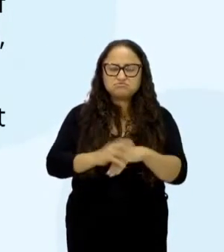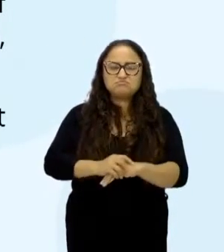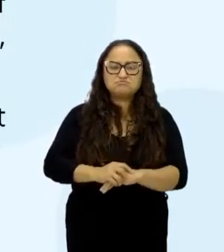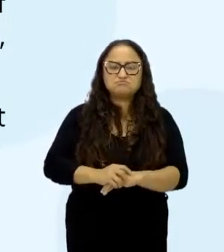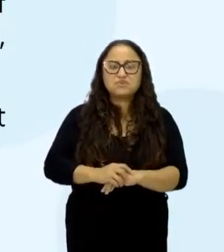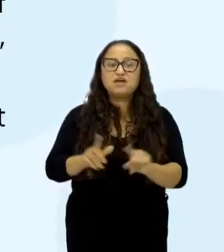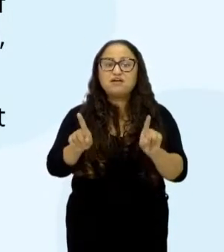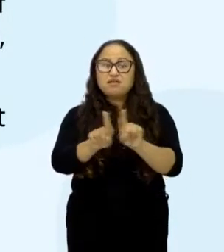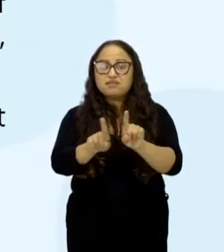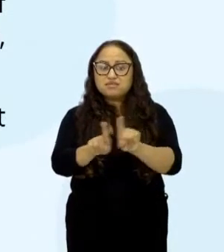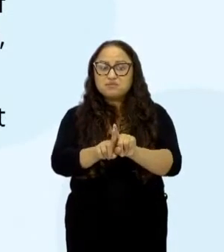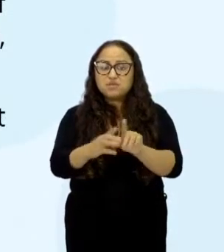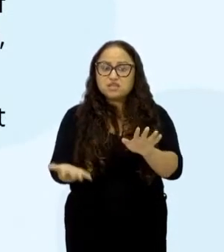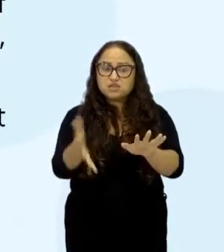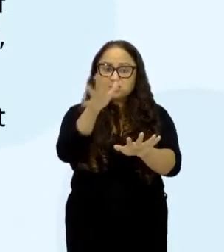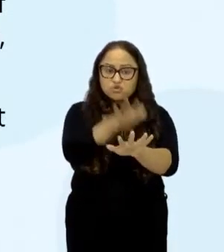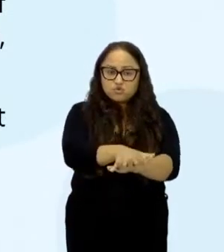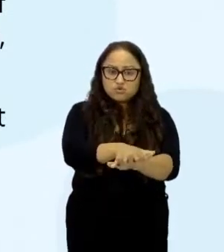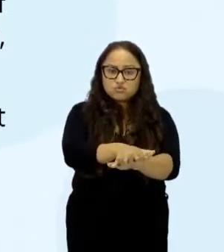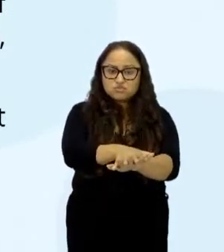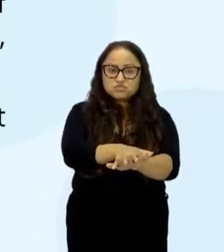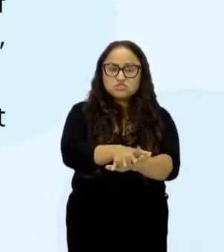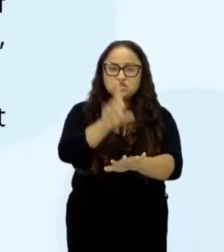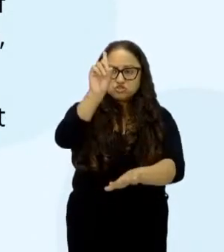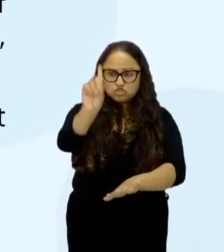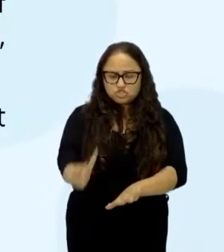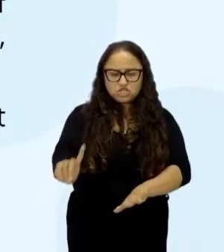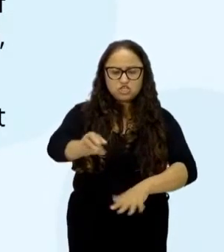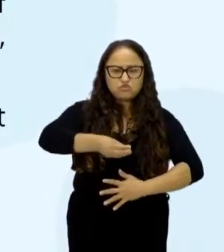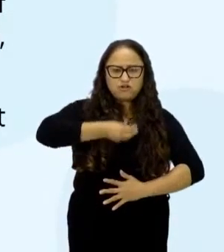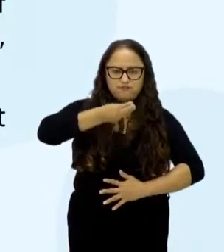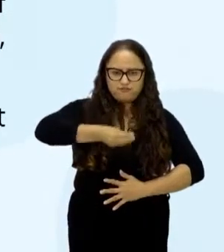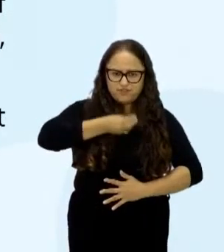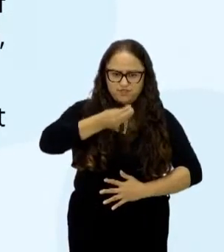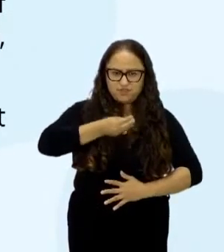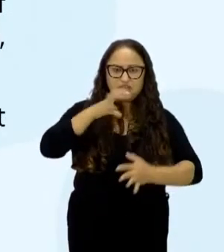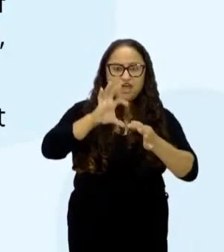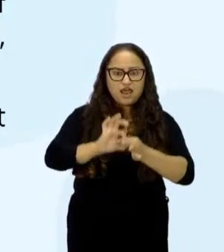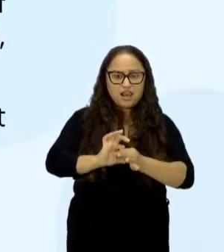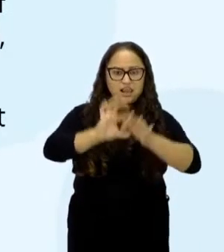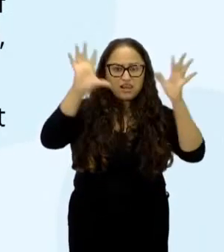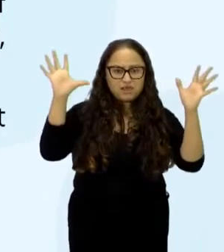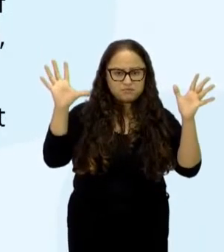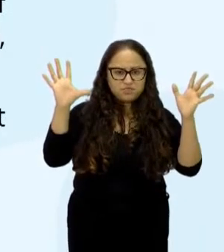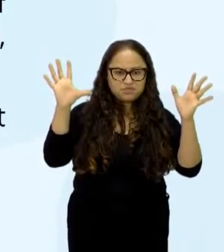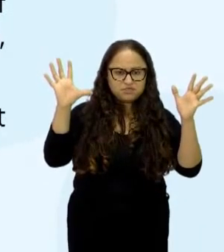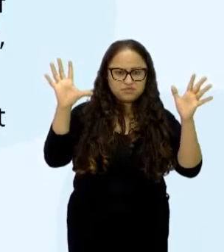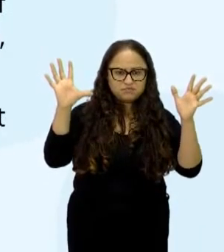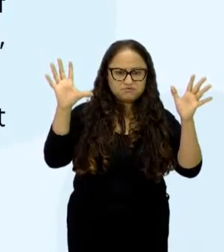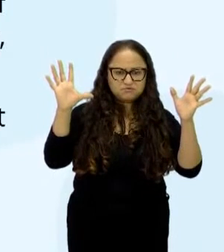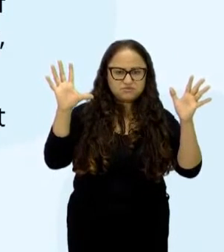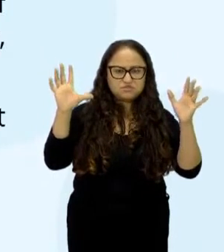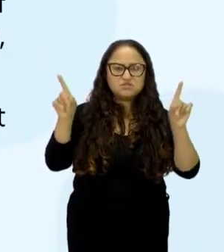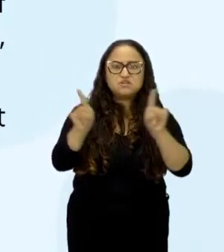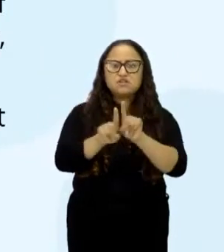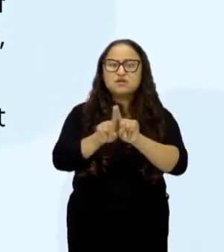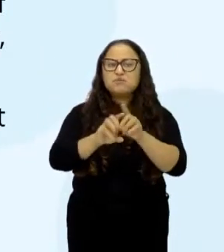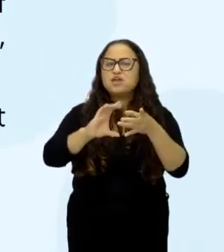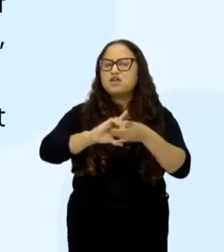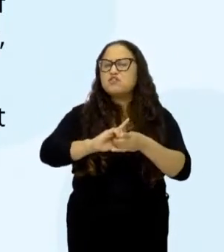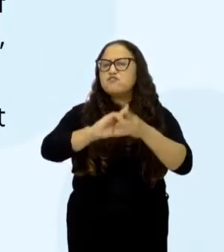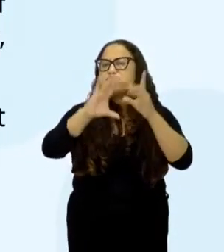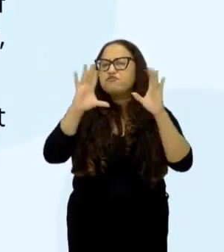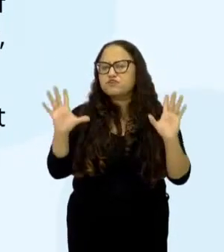include the right to life, eles aí incluem o direito à vida, and liberty, e